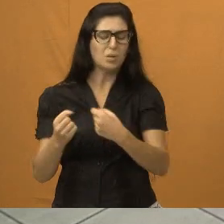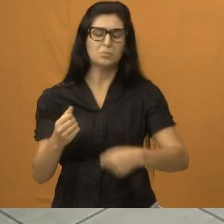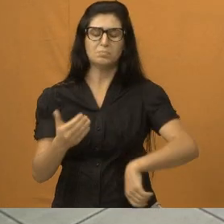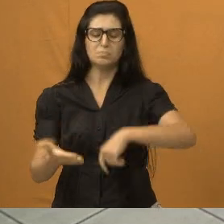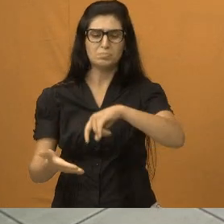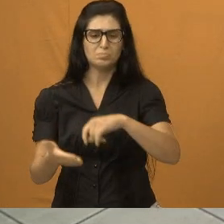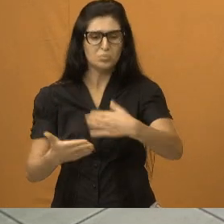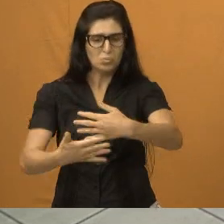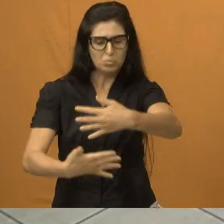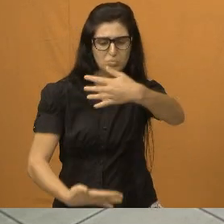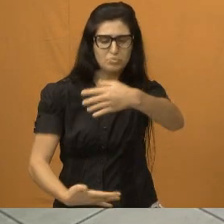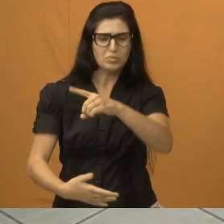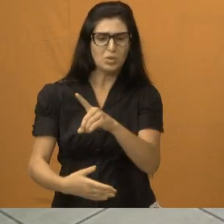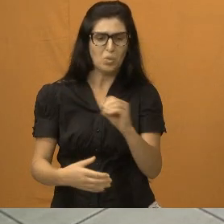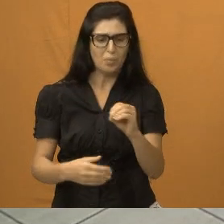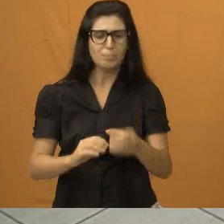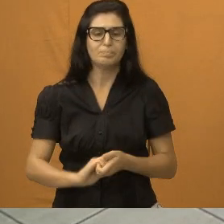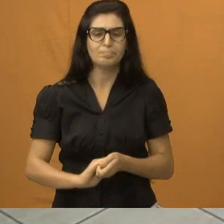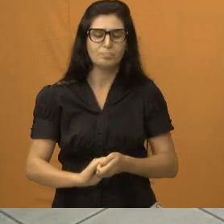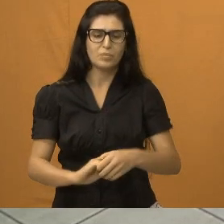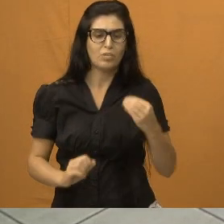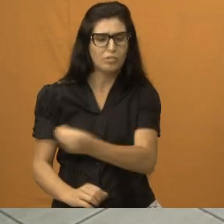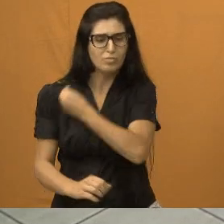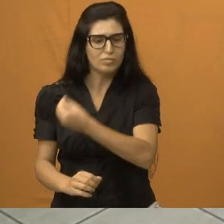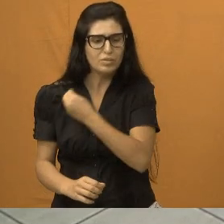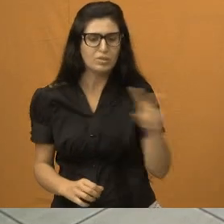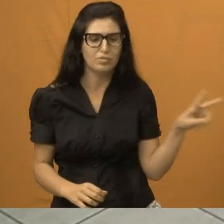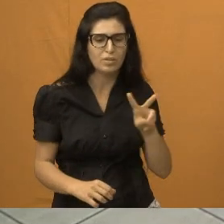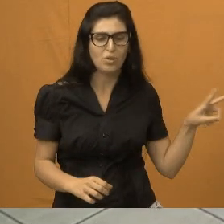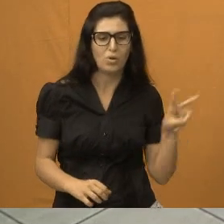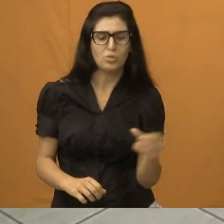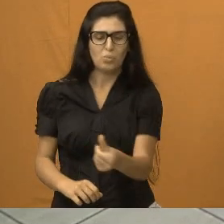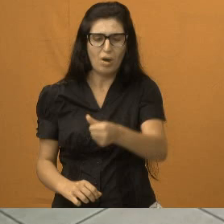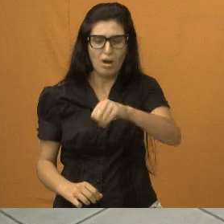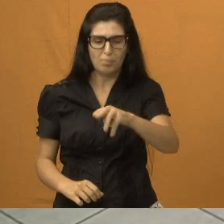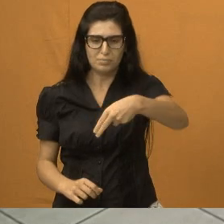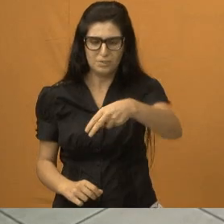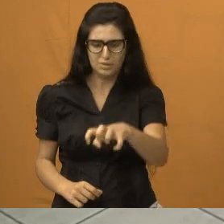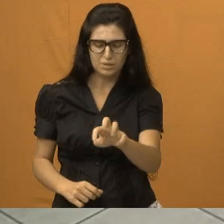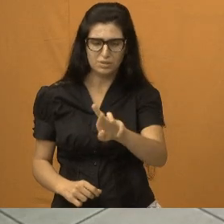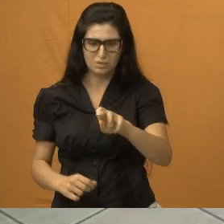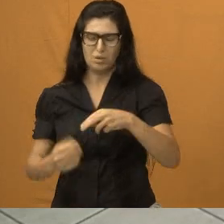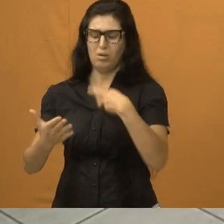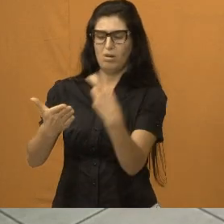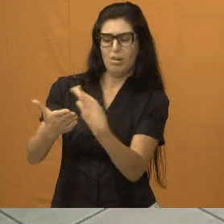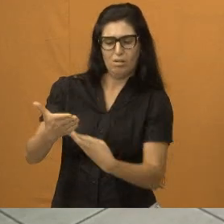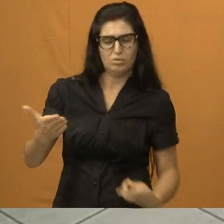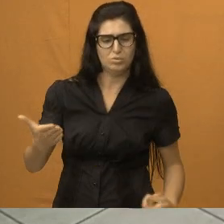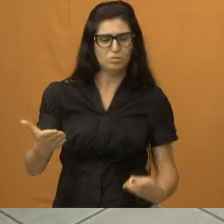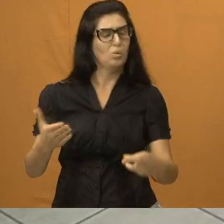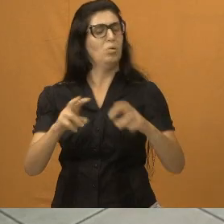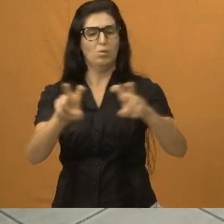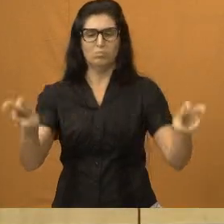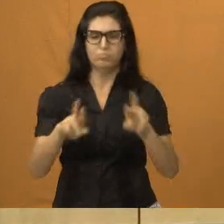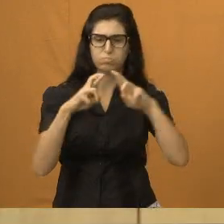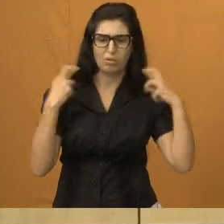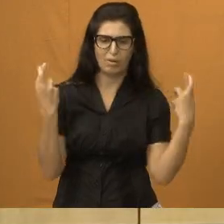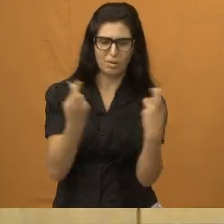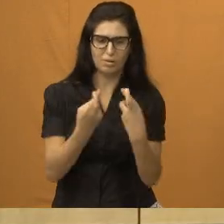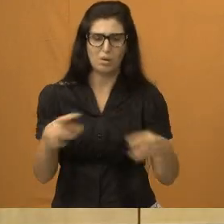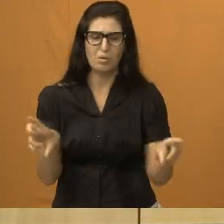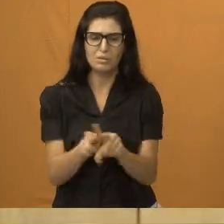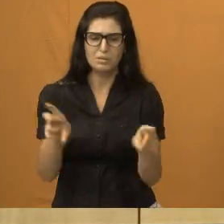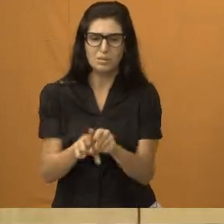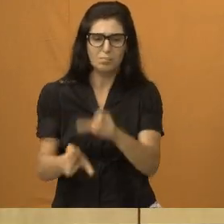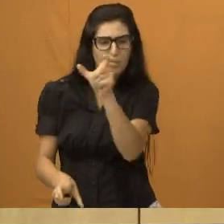Agradeço aqui as presenças dos vereadores Abner de Madureira, relator dessa comissão, e também as presenças